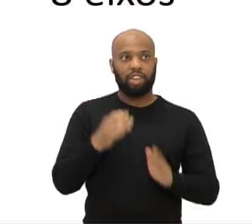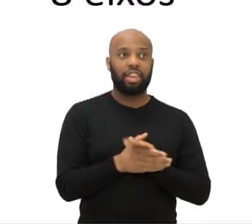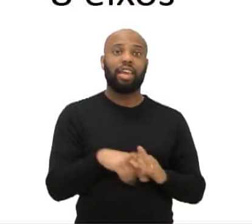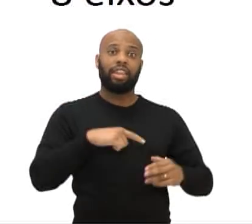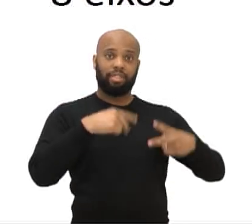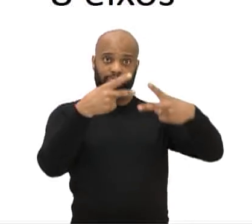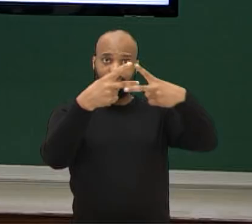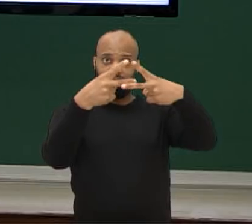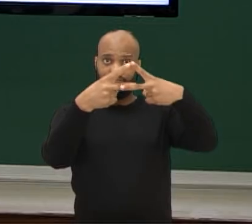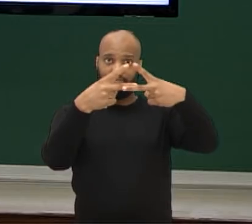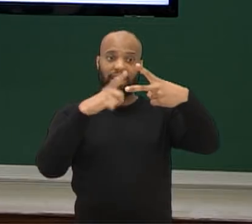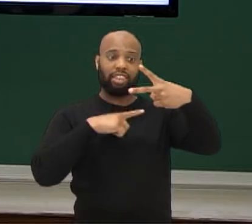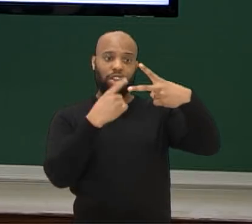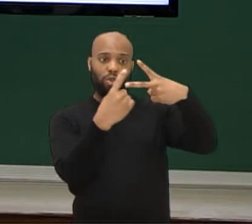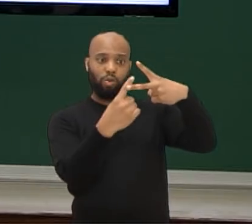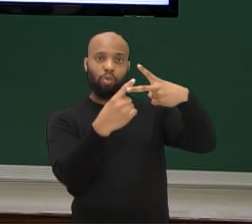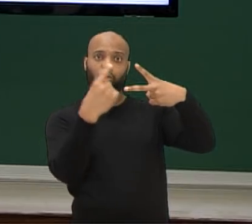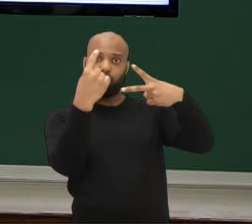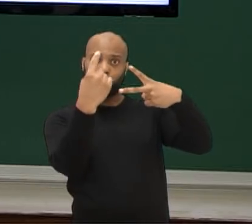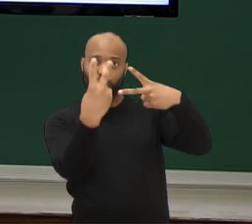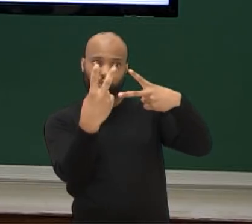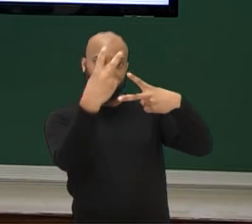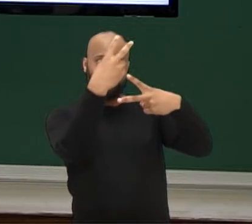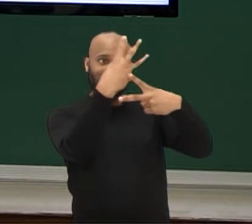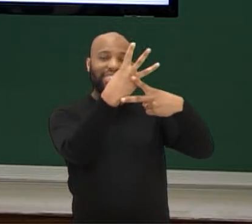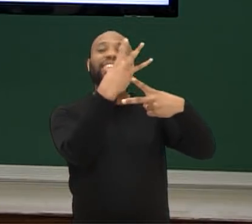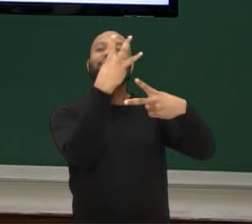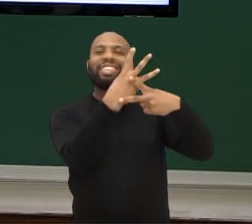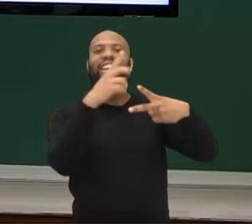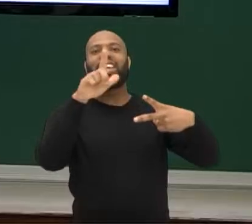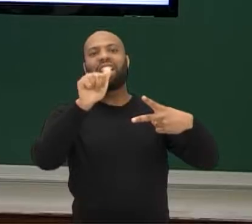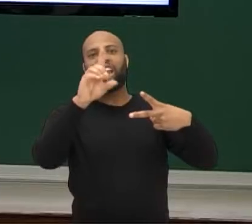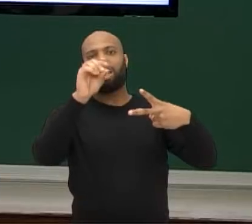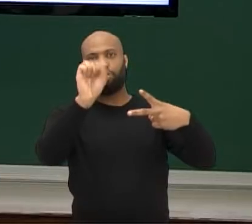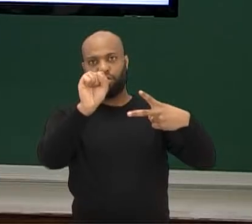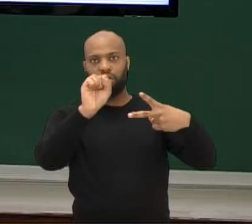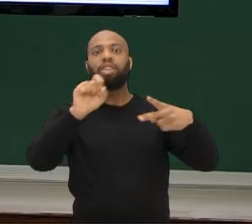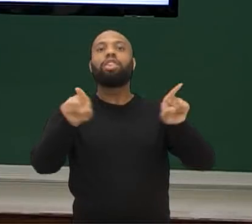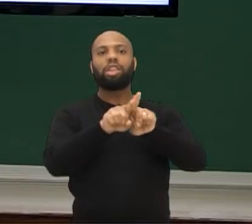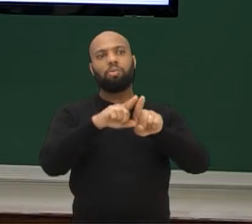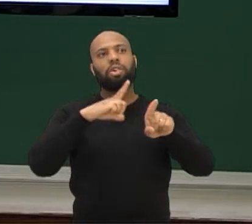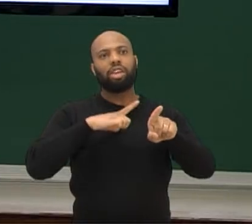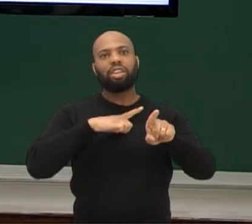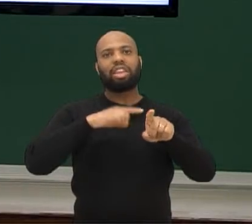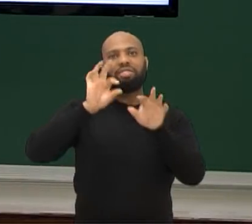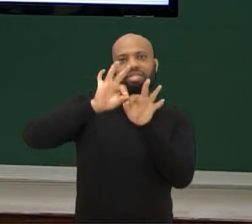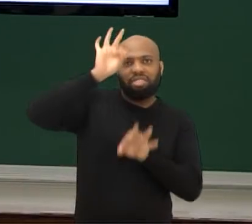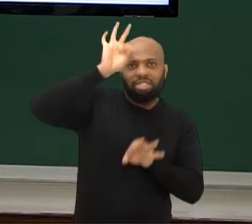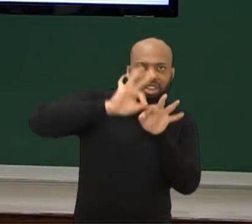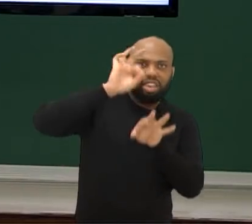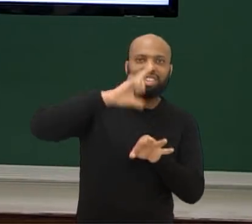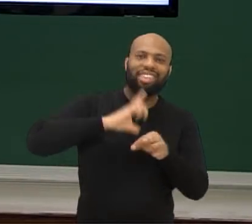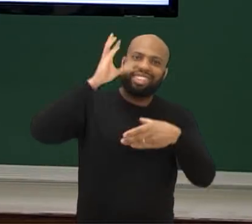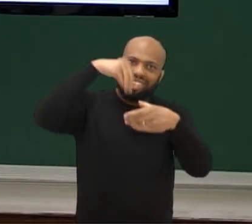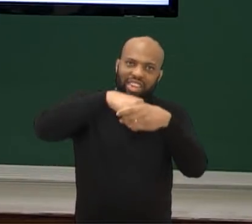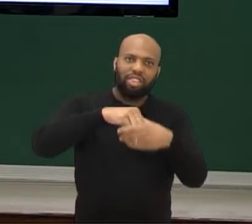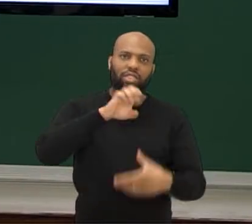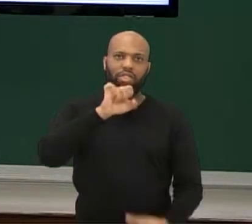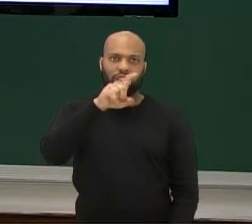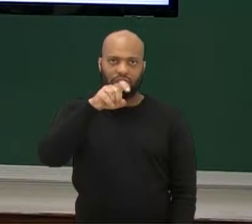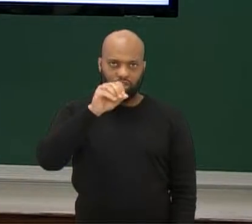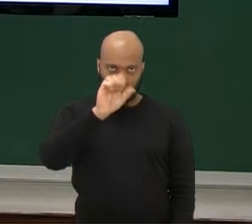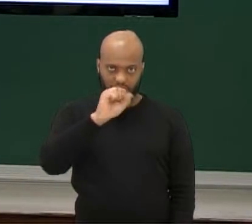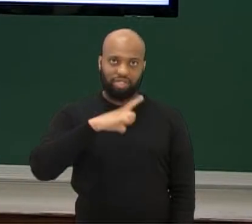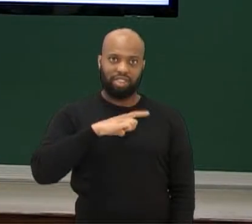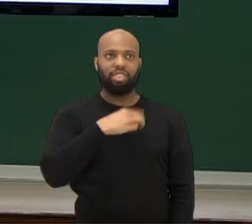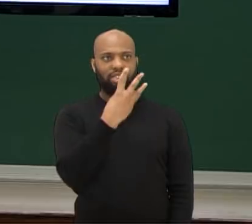Nós temos aqui um triângulo, ele tem 1, 2, 3 lados, você tem 3 eixos. Neste